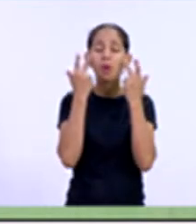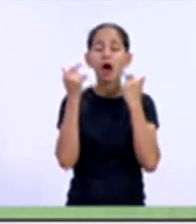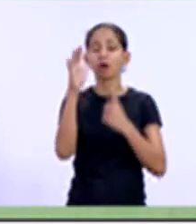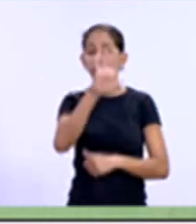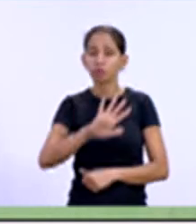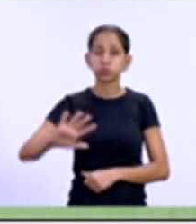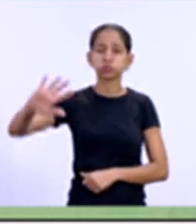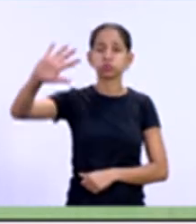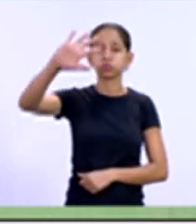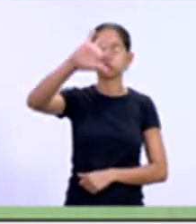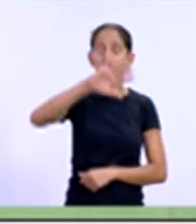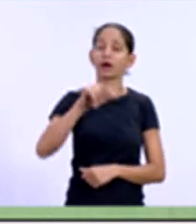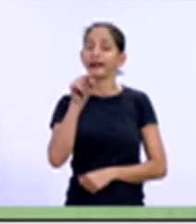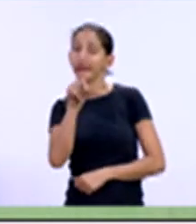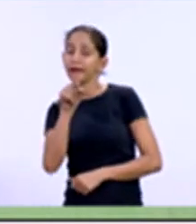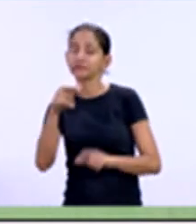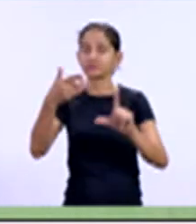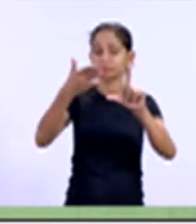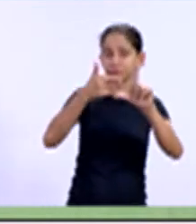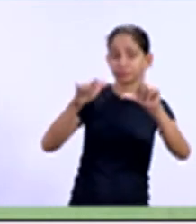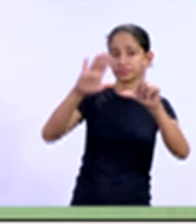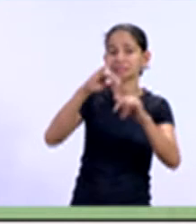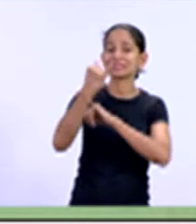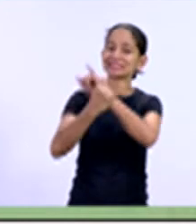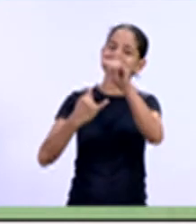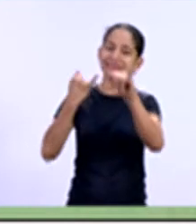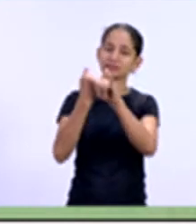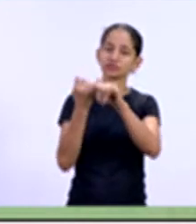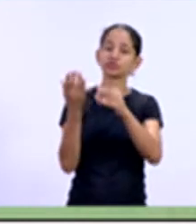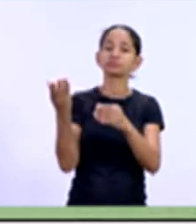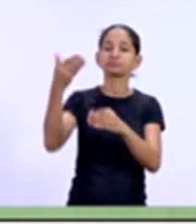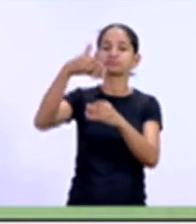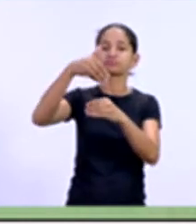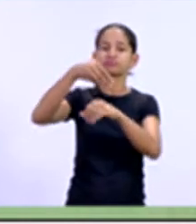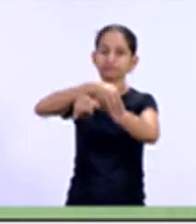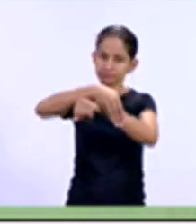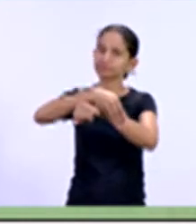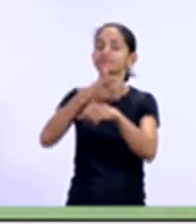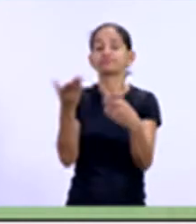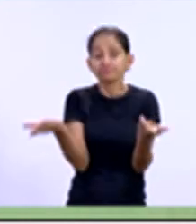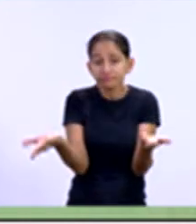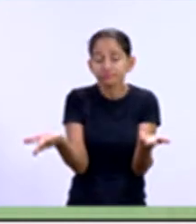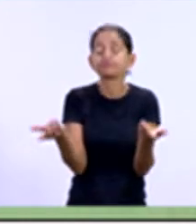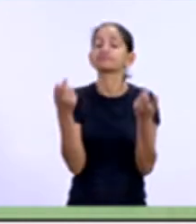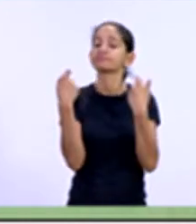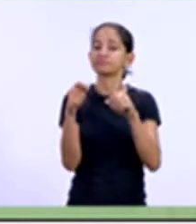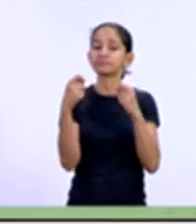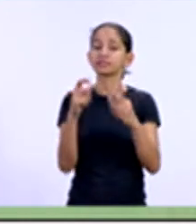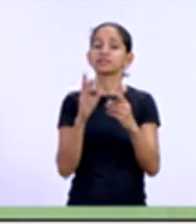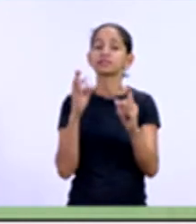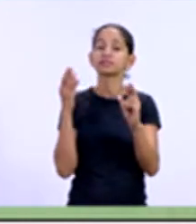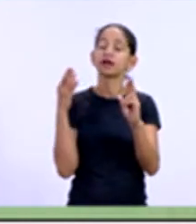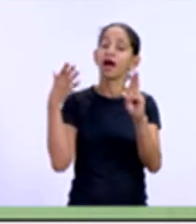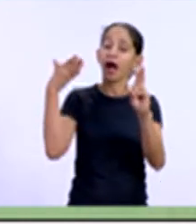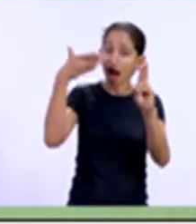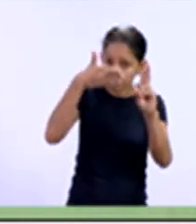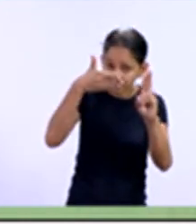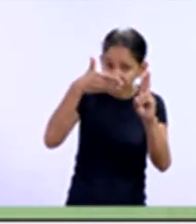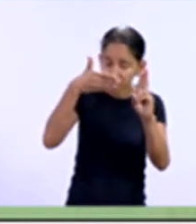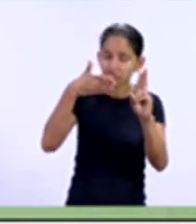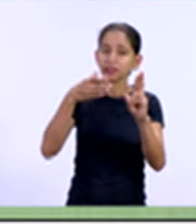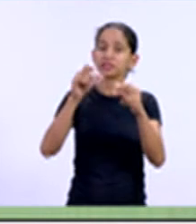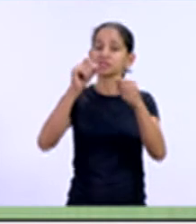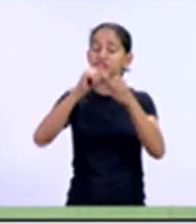ou virtual, isto é, na internet. Ela é uma referência às normas